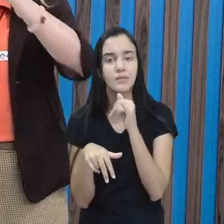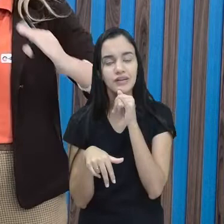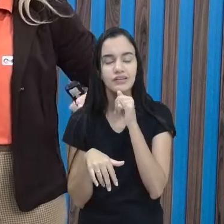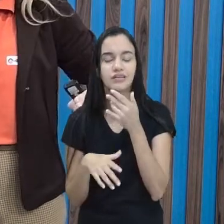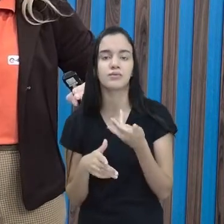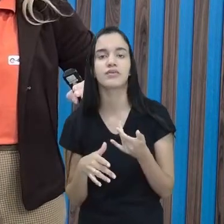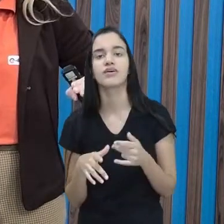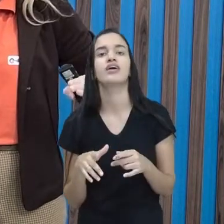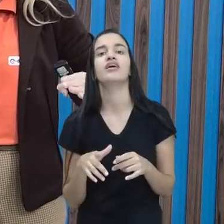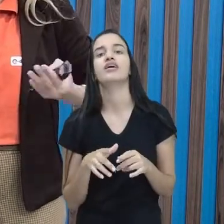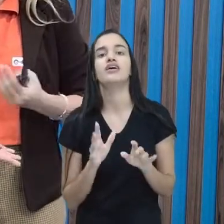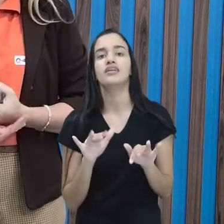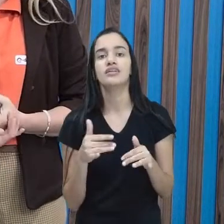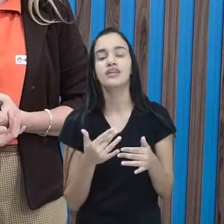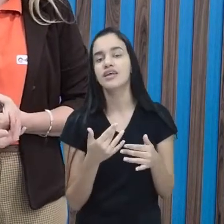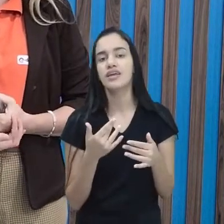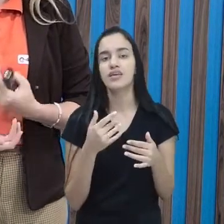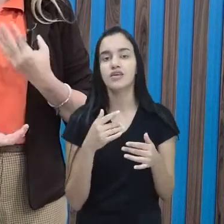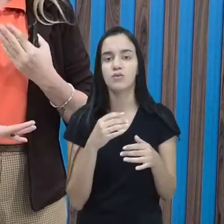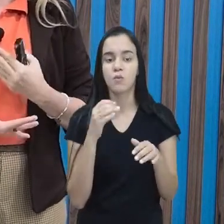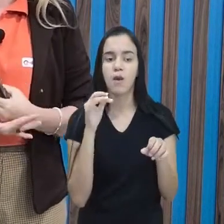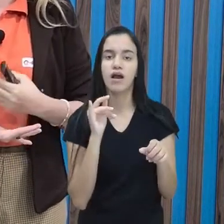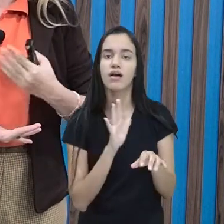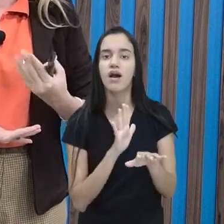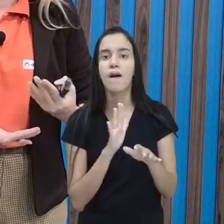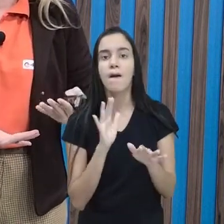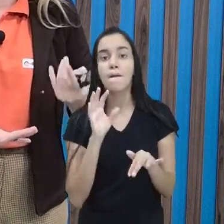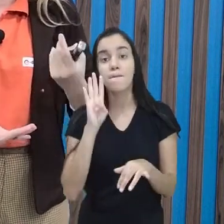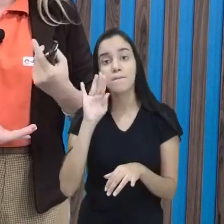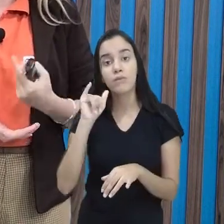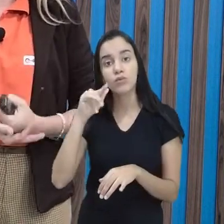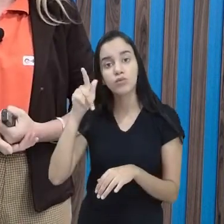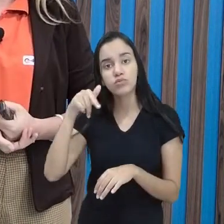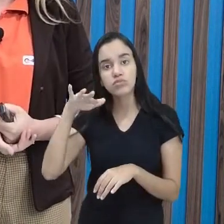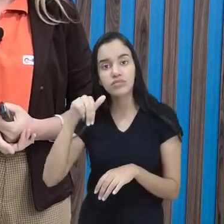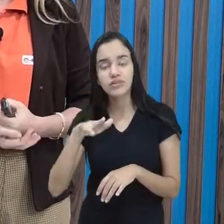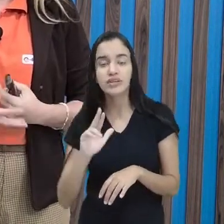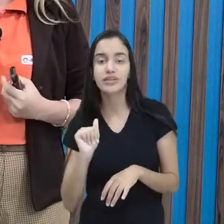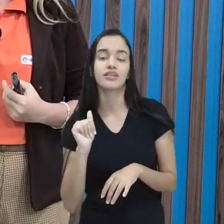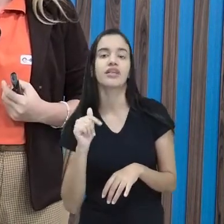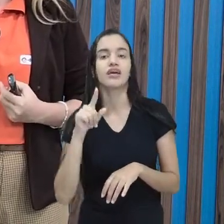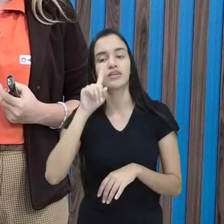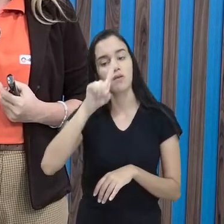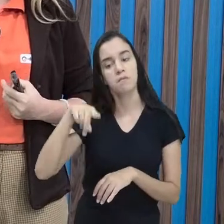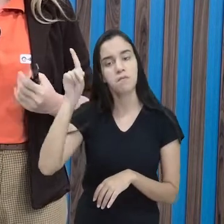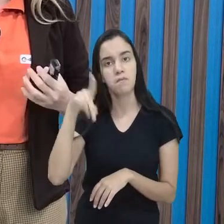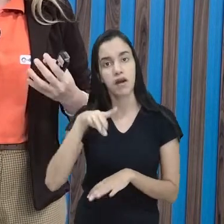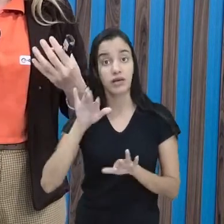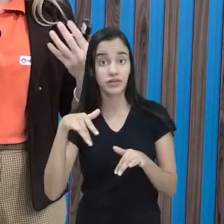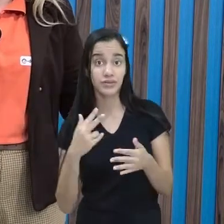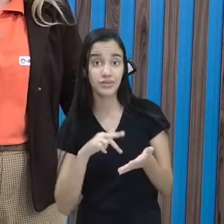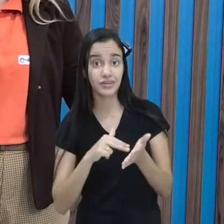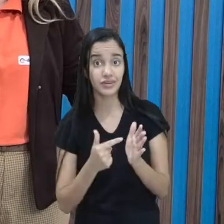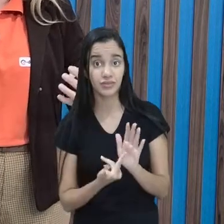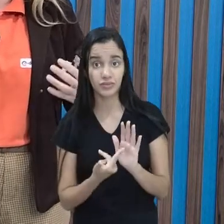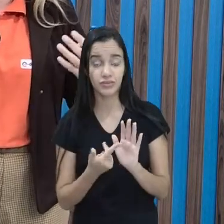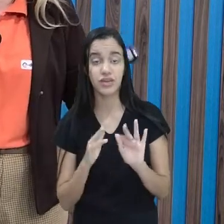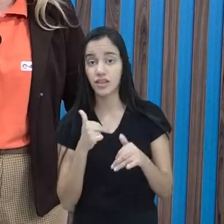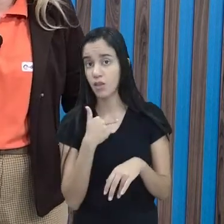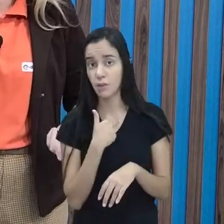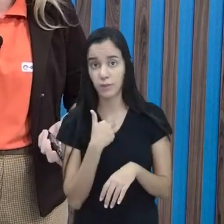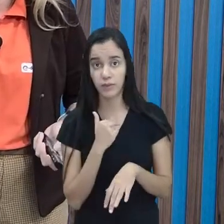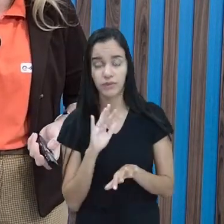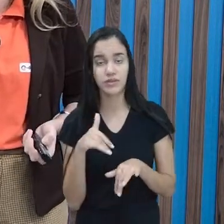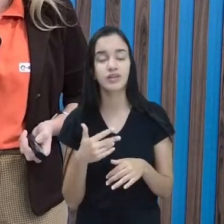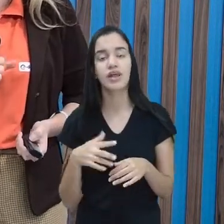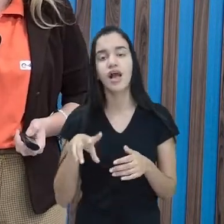linha cortando. O que isso quer dizer? Não buzine. Entenderam? Como as linguagens não